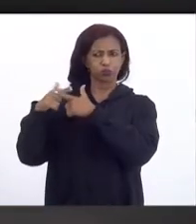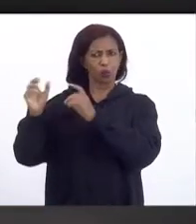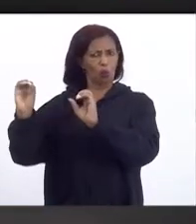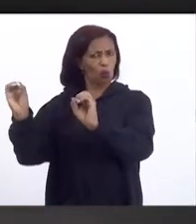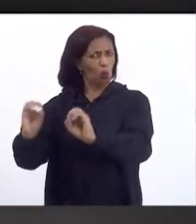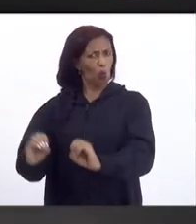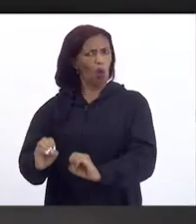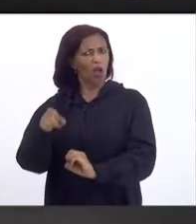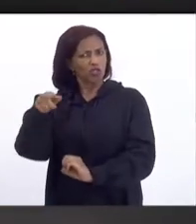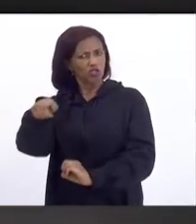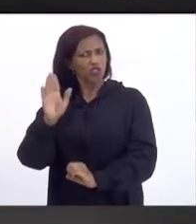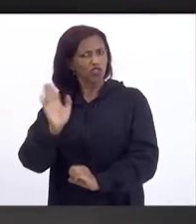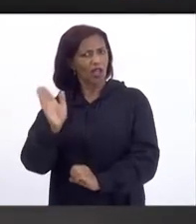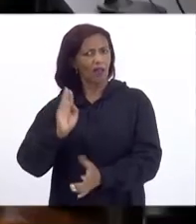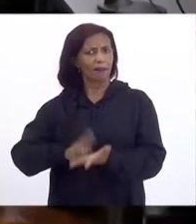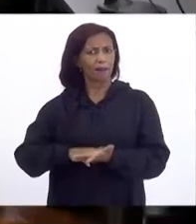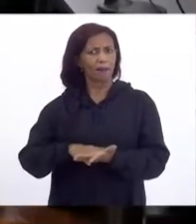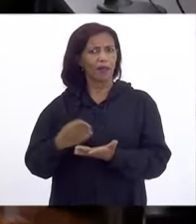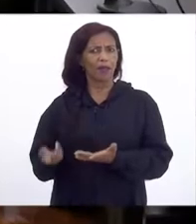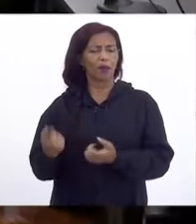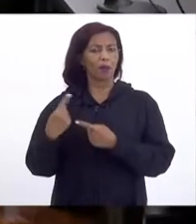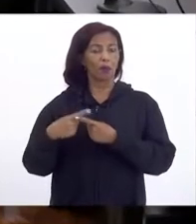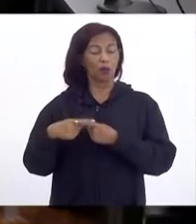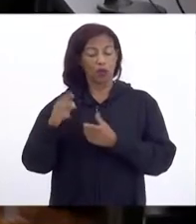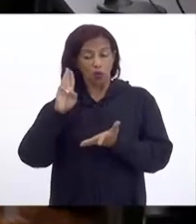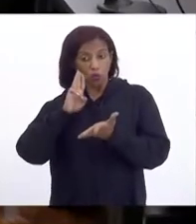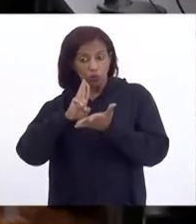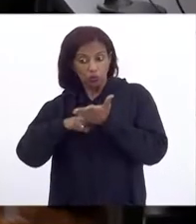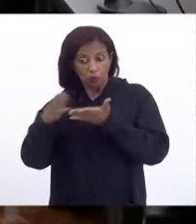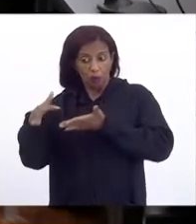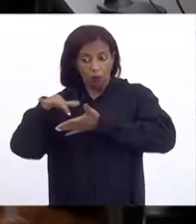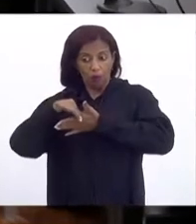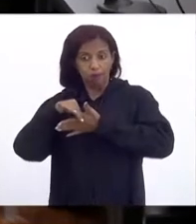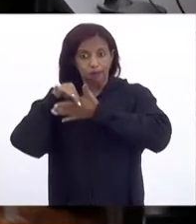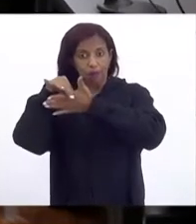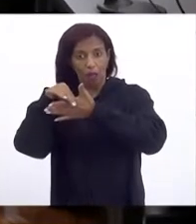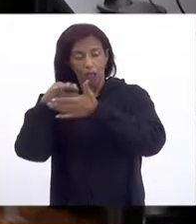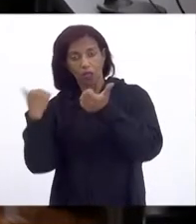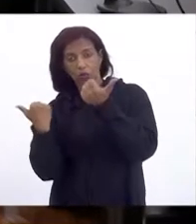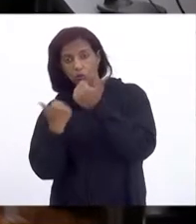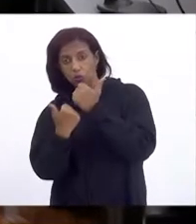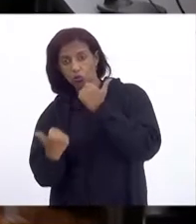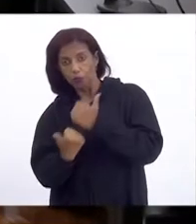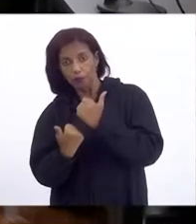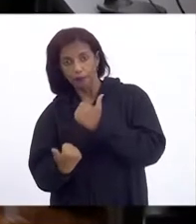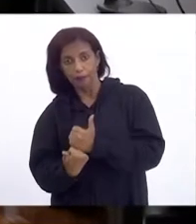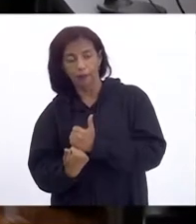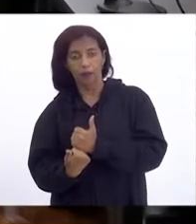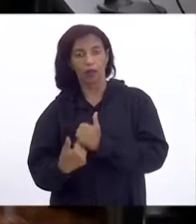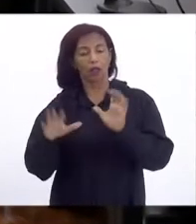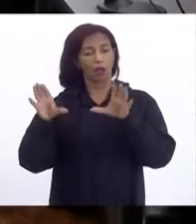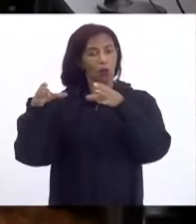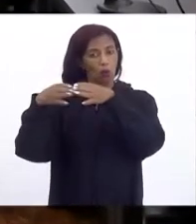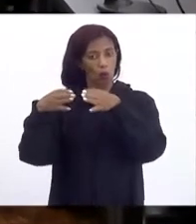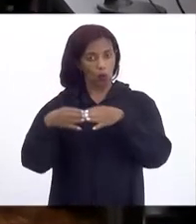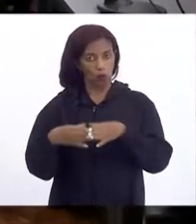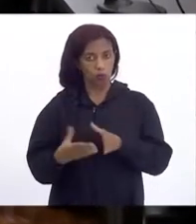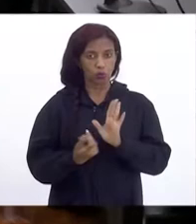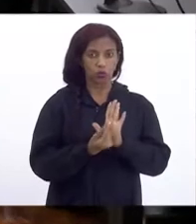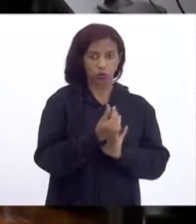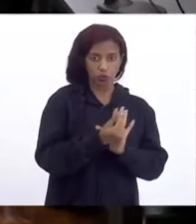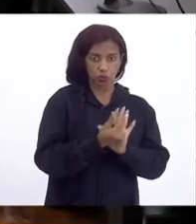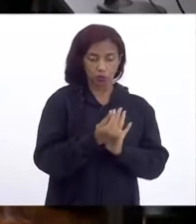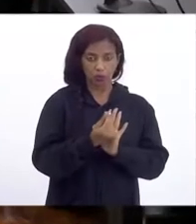já é membro. Sim. Porque os membros titulares e suplentes das comissões de